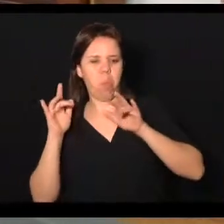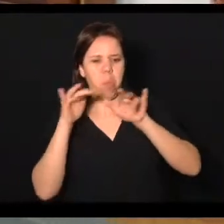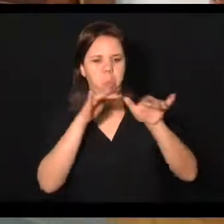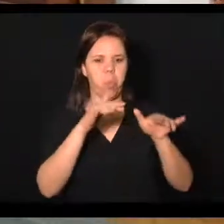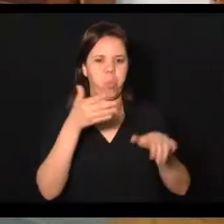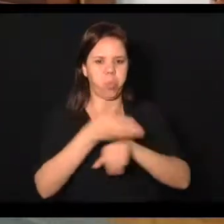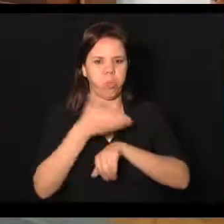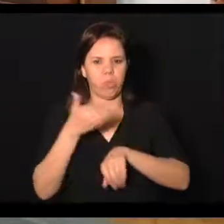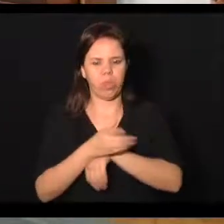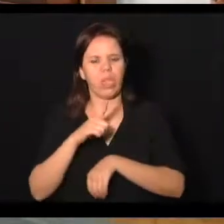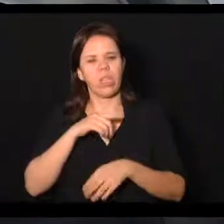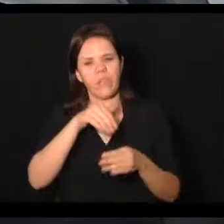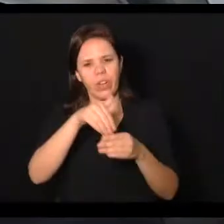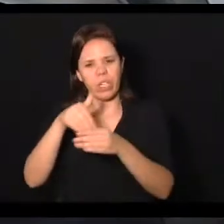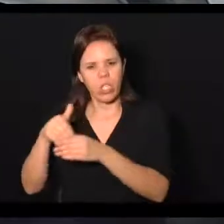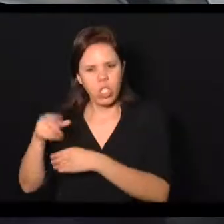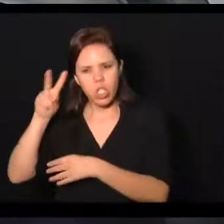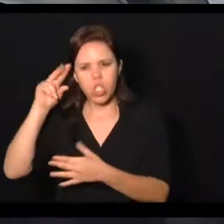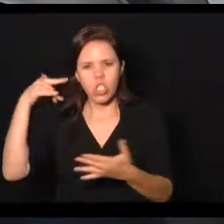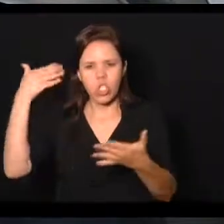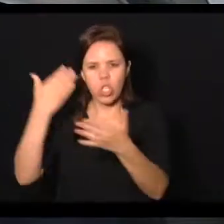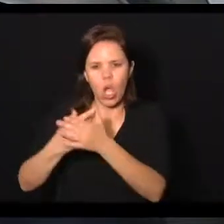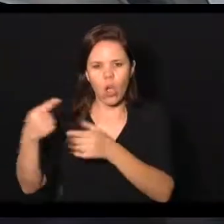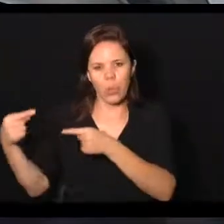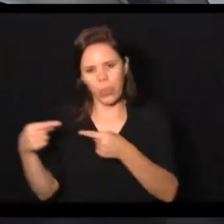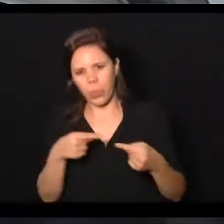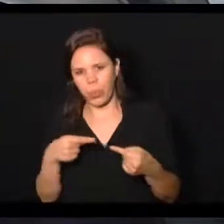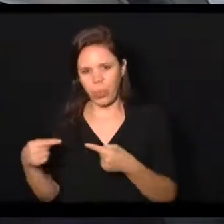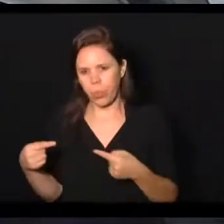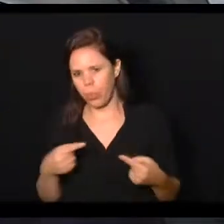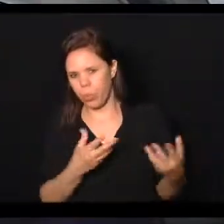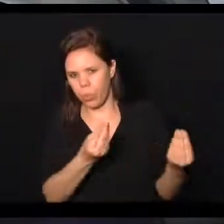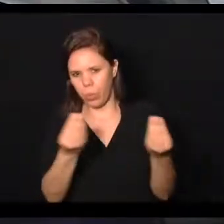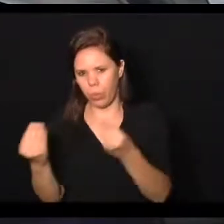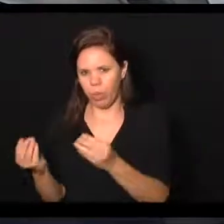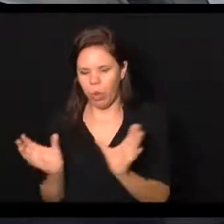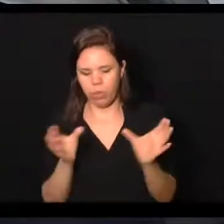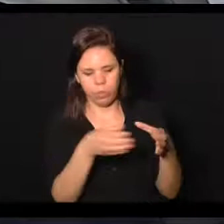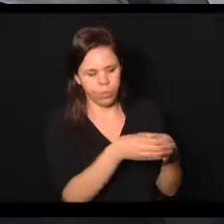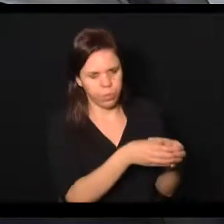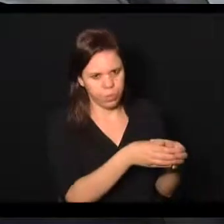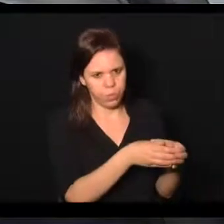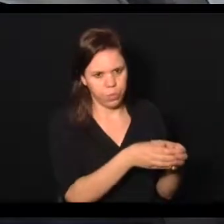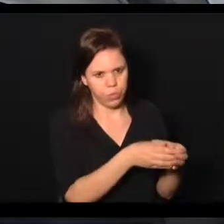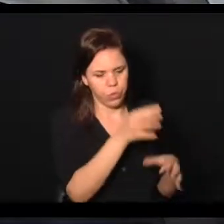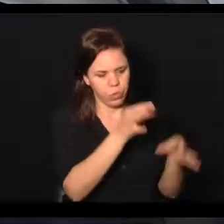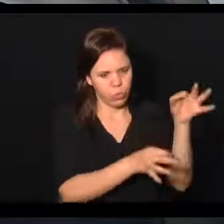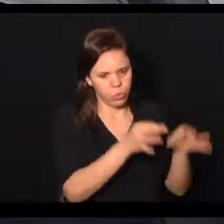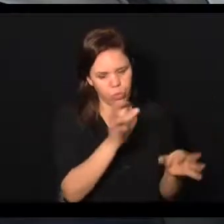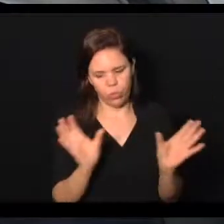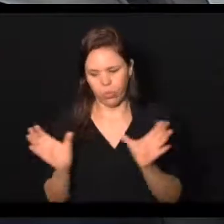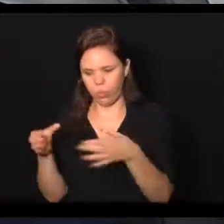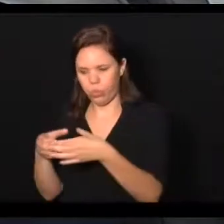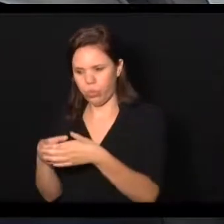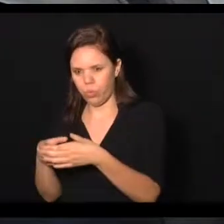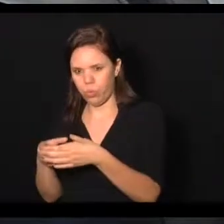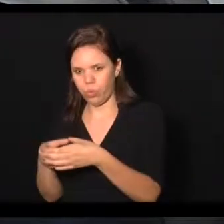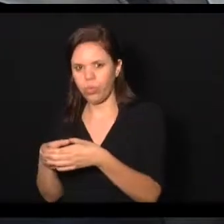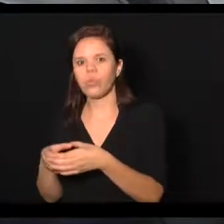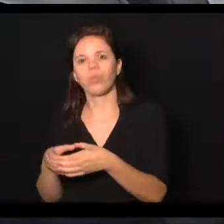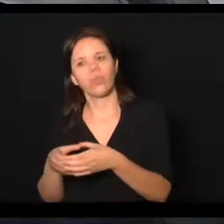teve eleições históricas que se disputavam muito, uma turma do judiciário, uma turma do